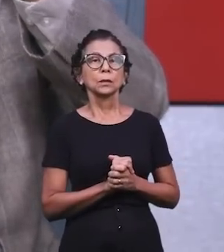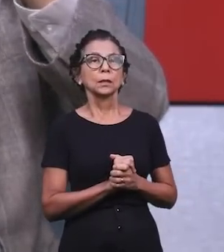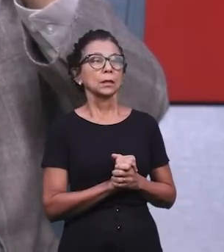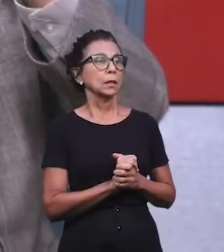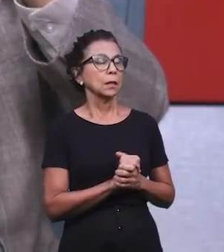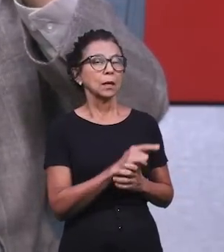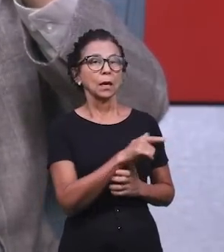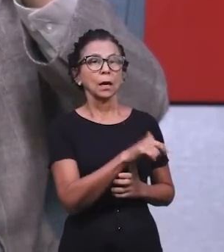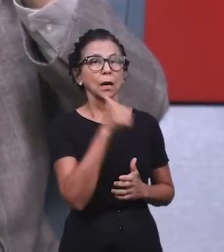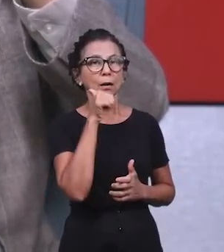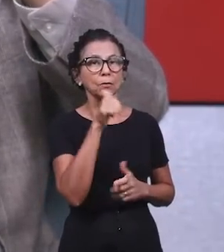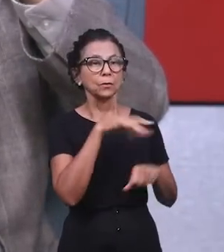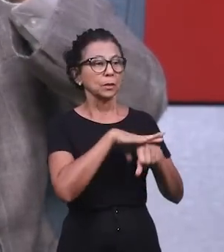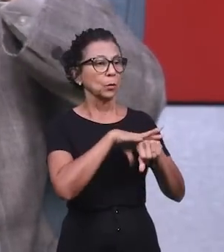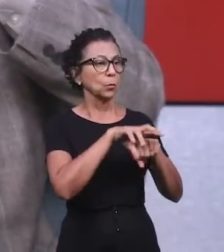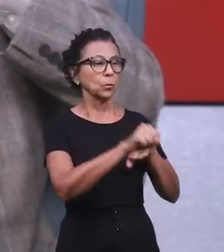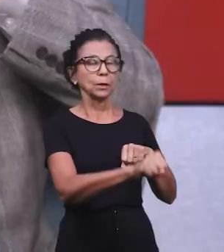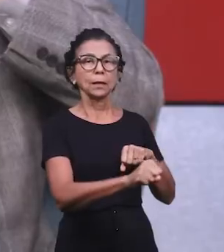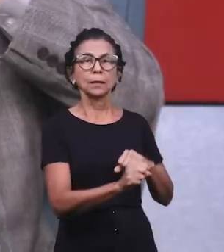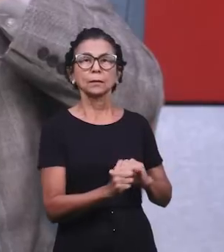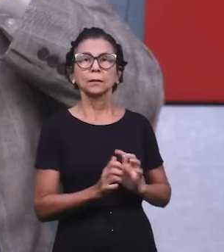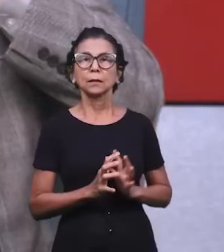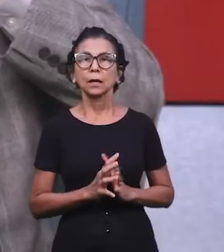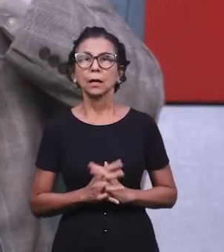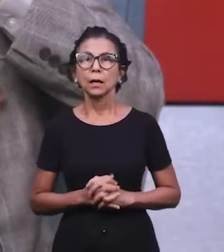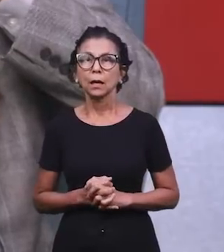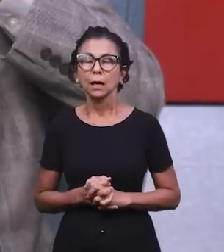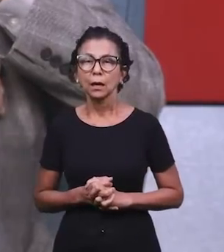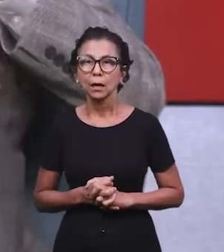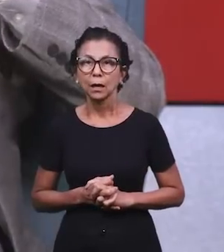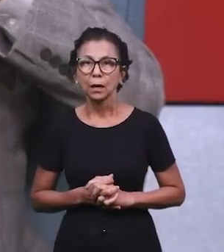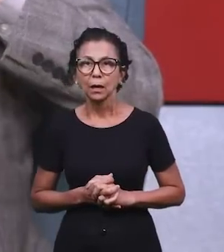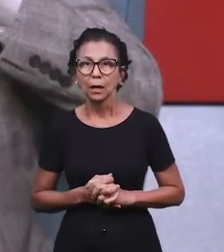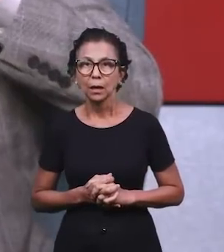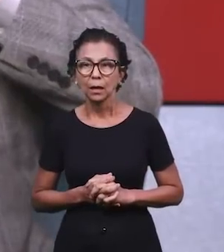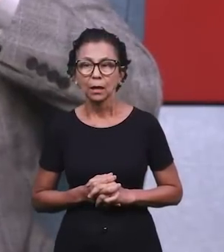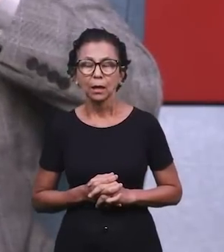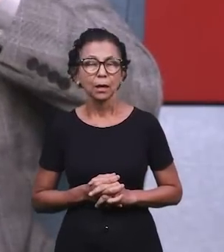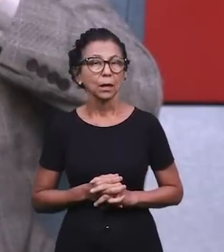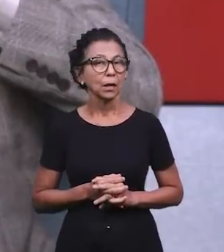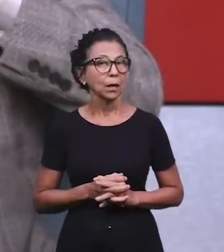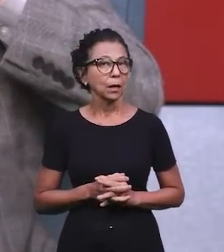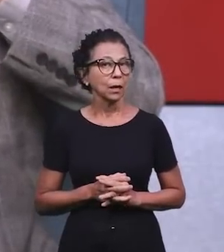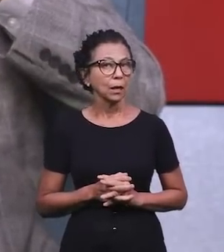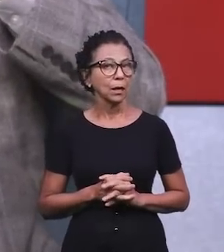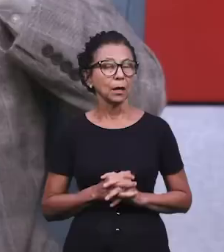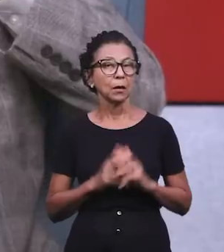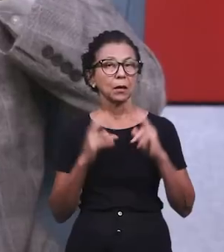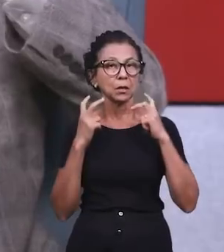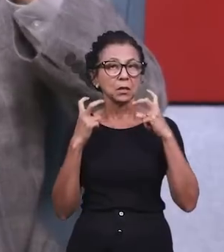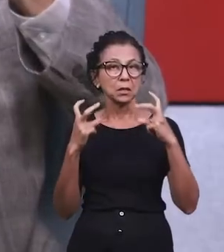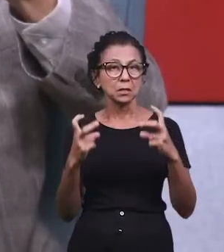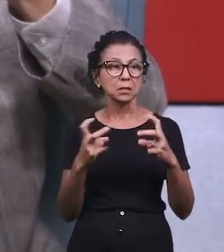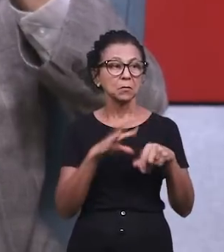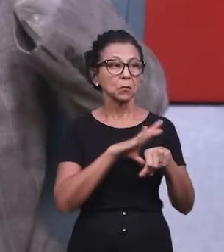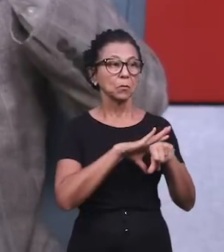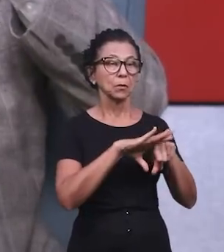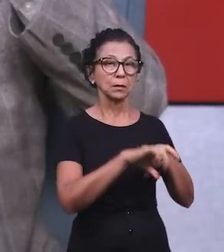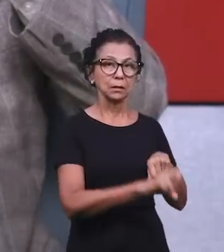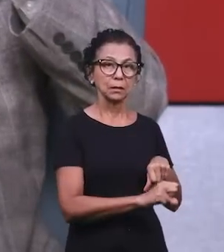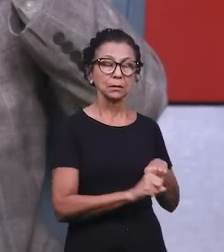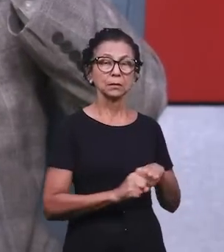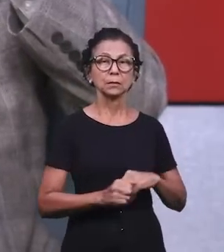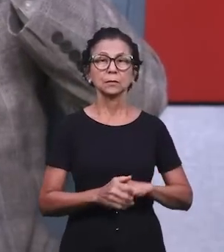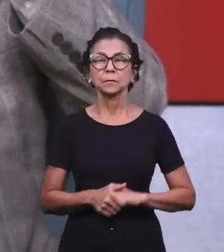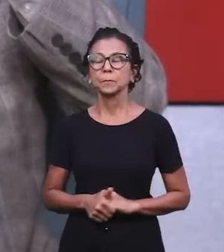Uma palavra. É por isso que nós hoje, no culto, quando você participa às vezes